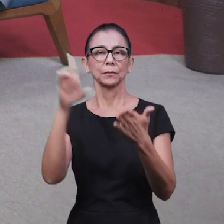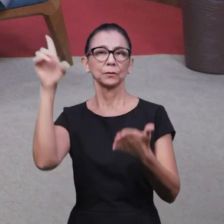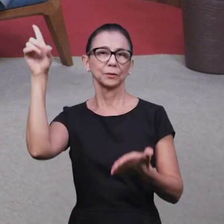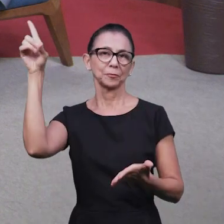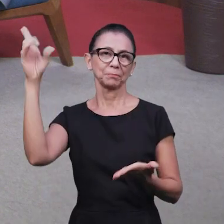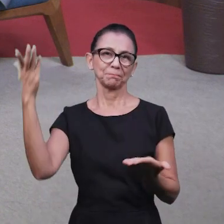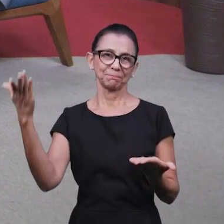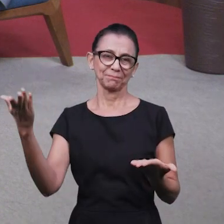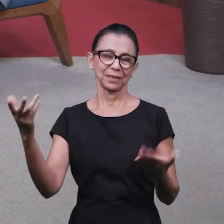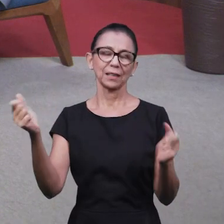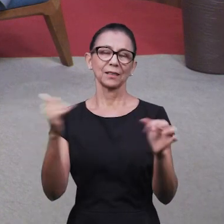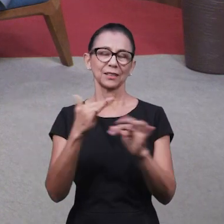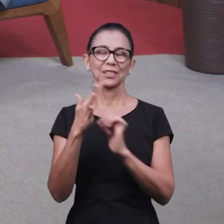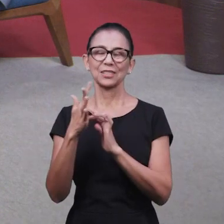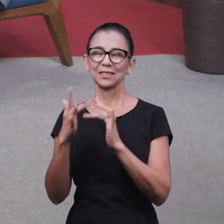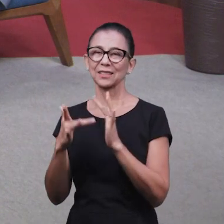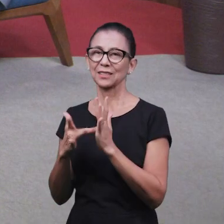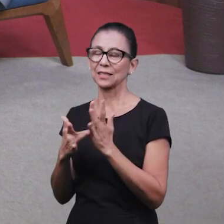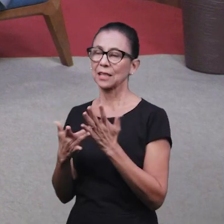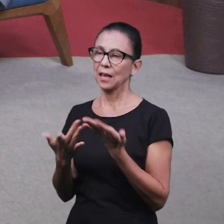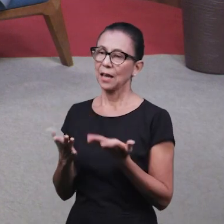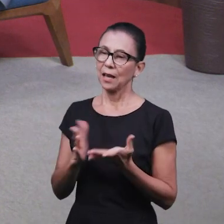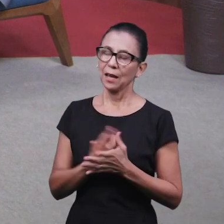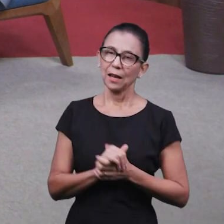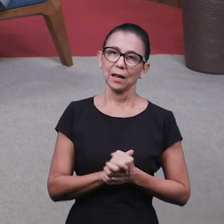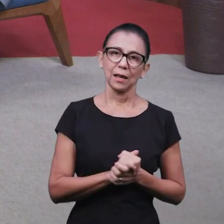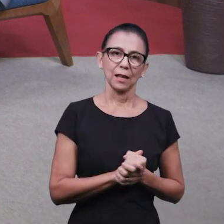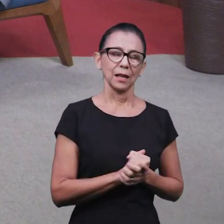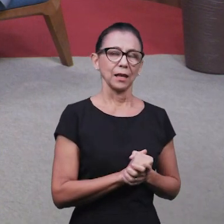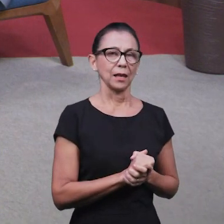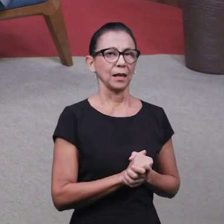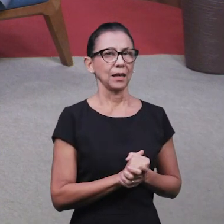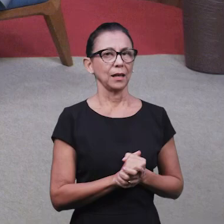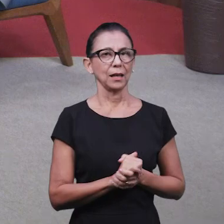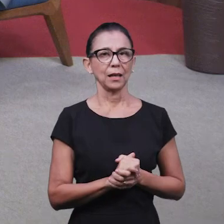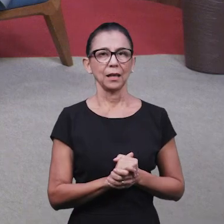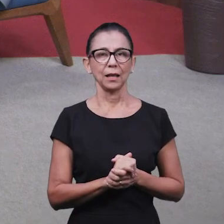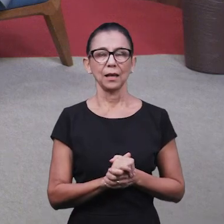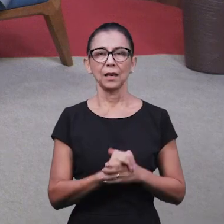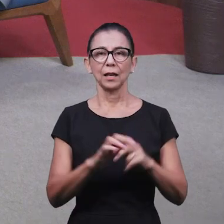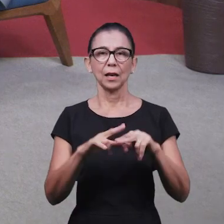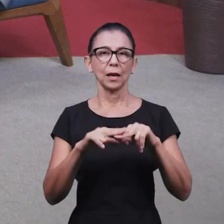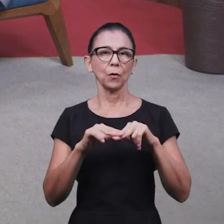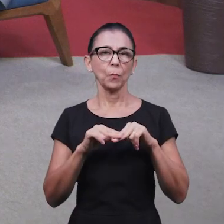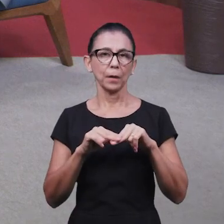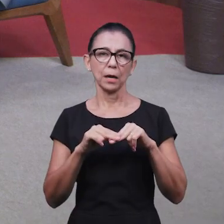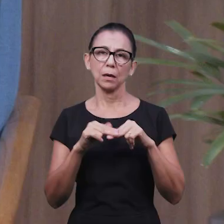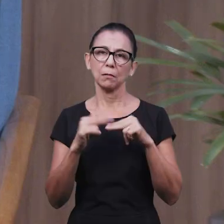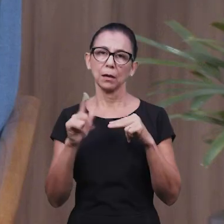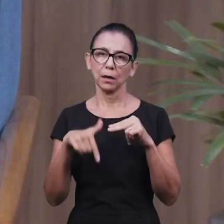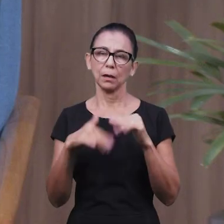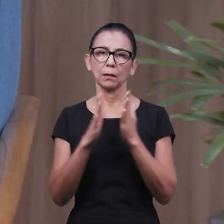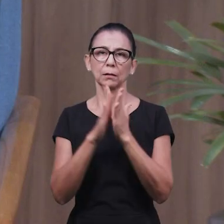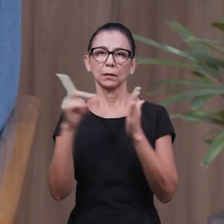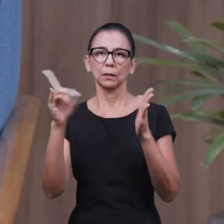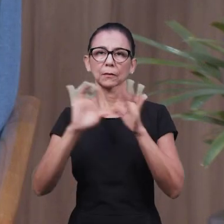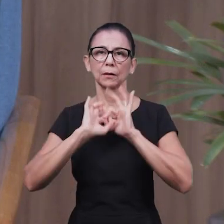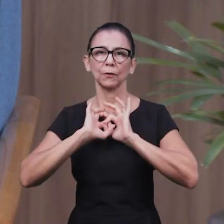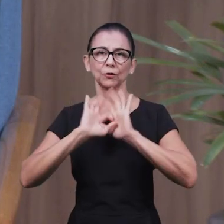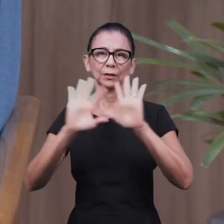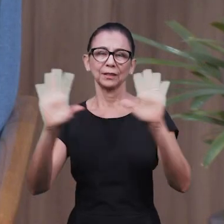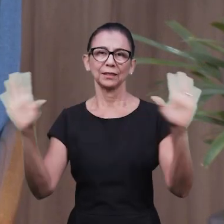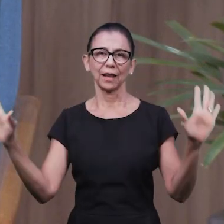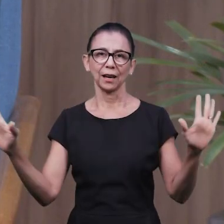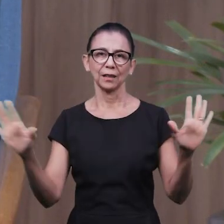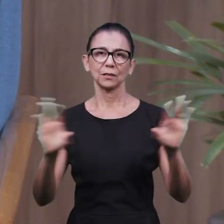Senhor. Glória a Jesus. O recurso, ele é colocado à sua disposição para que você